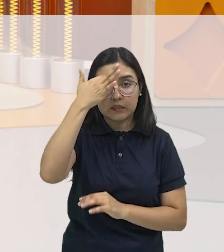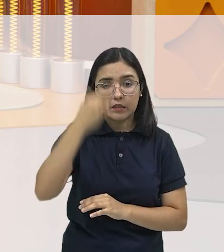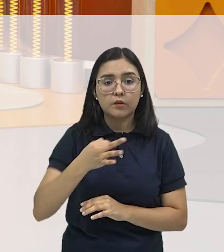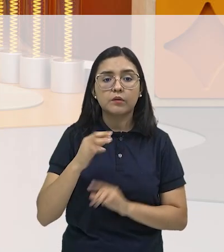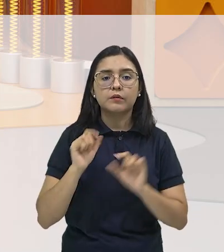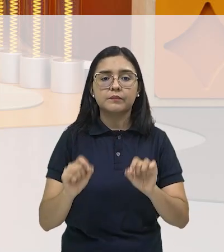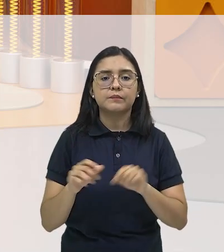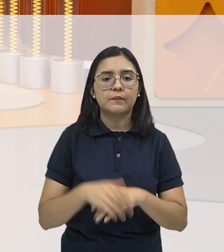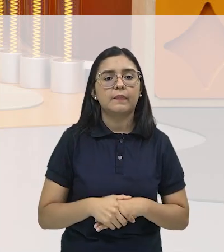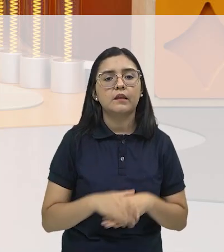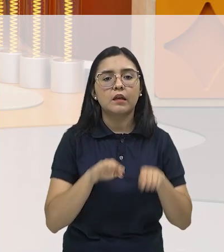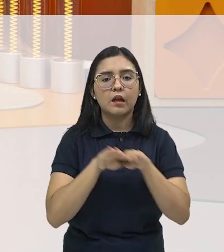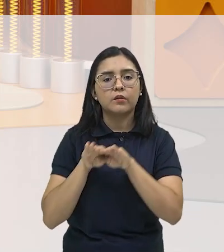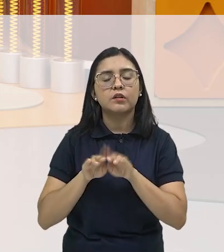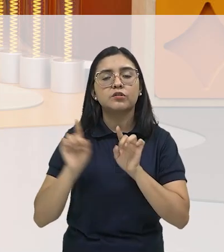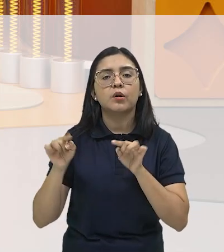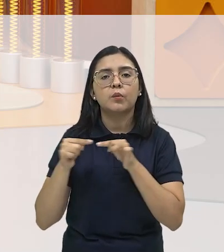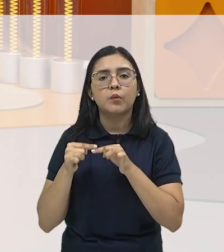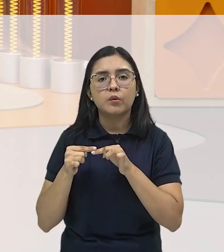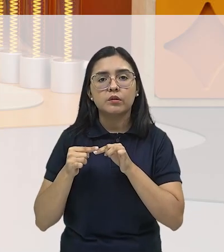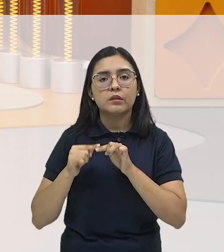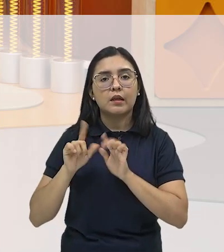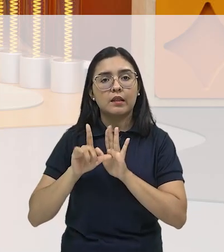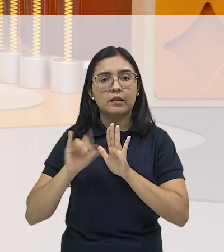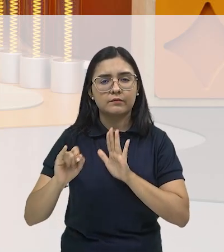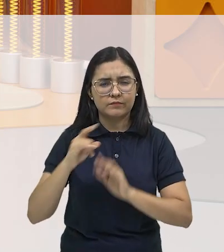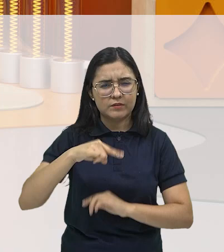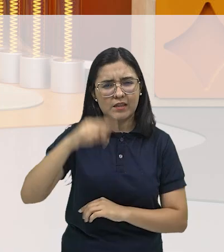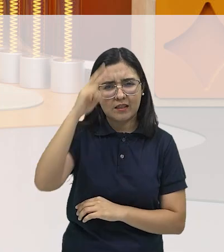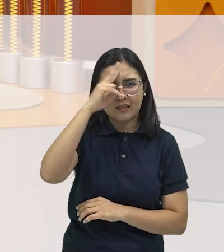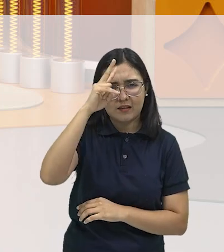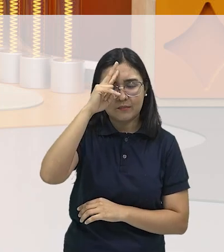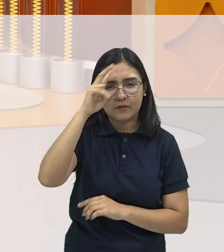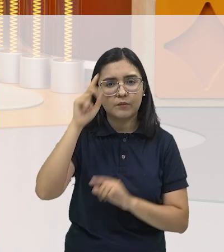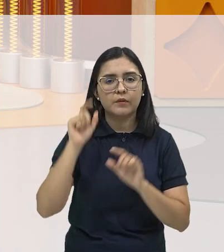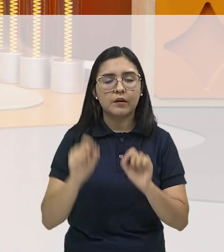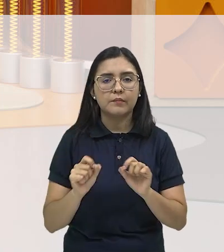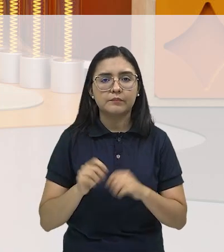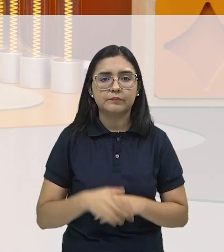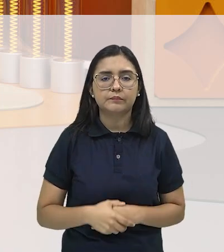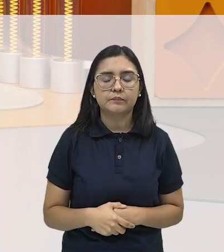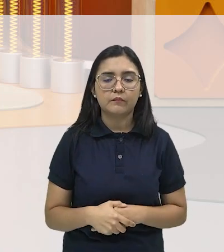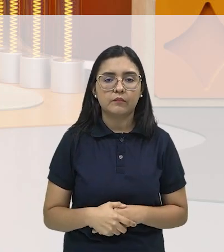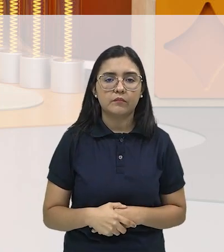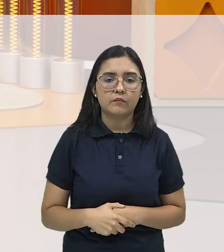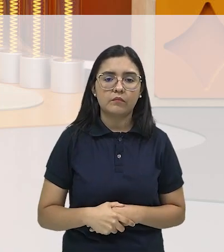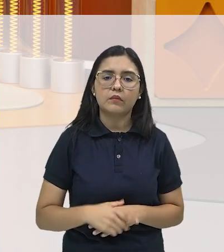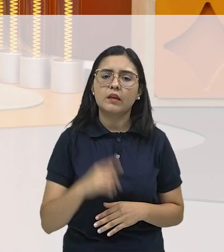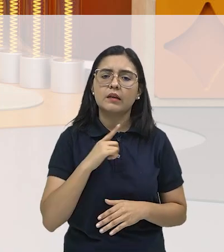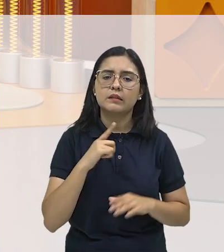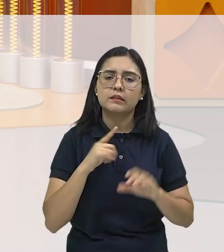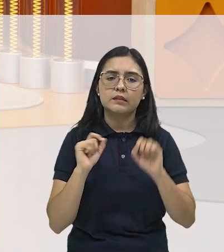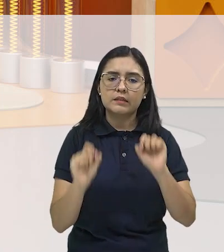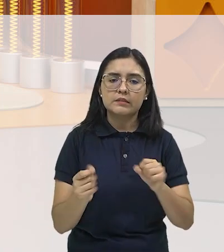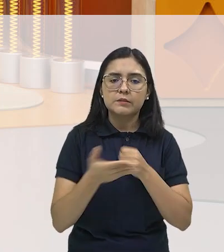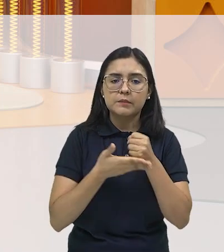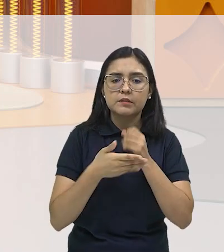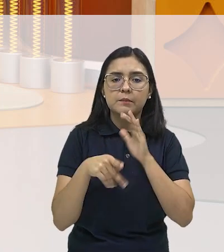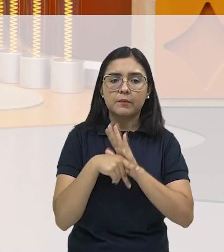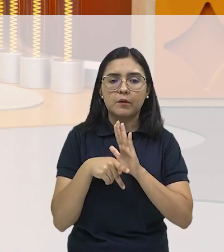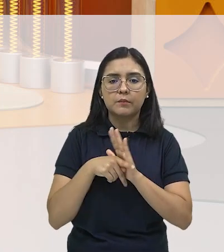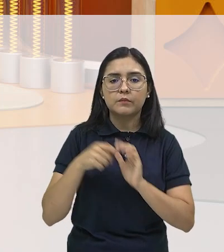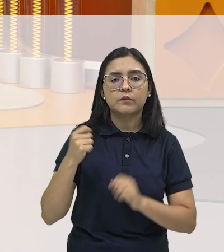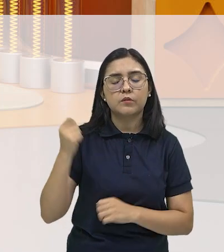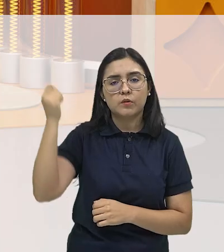ó, a igualdade perante a lei. Isso lembra para você alguma coisa? Será que esses princípios do iluminismo lá do